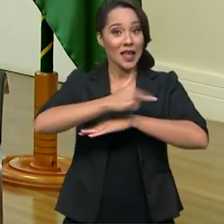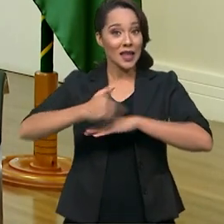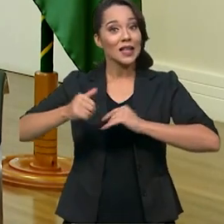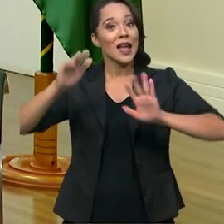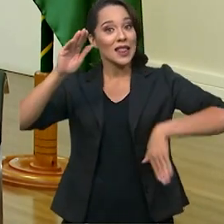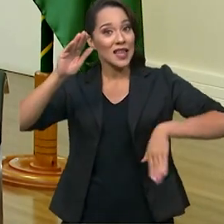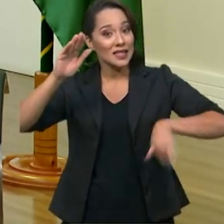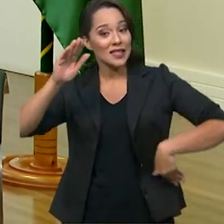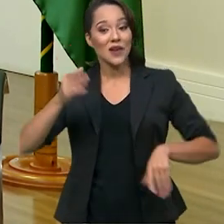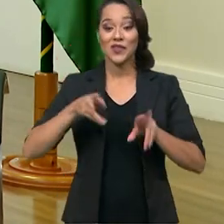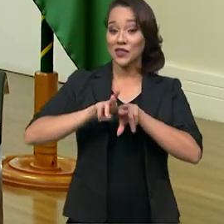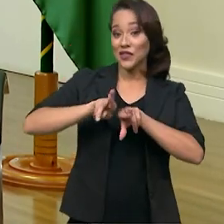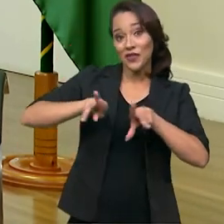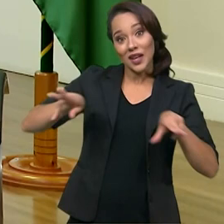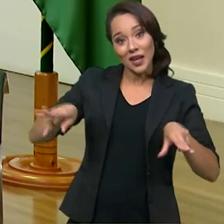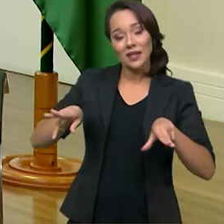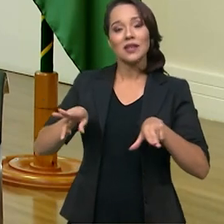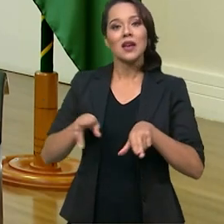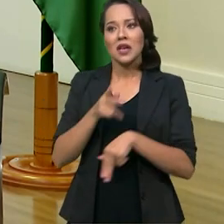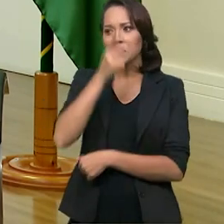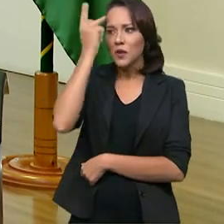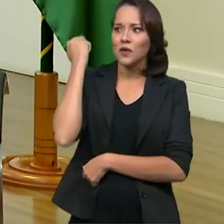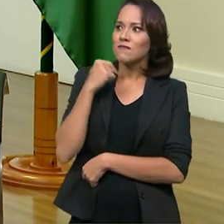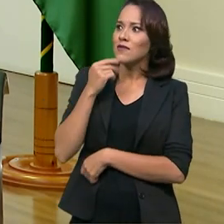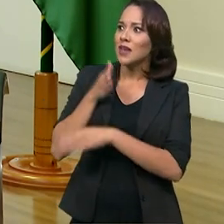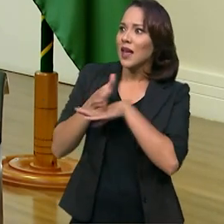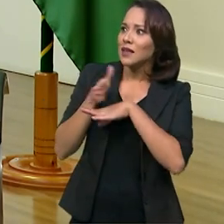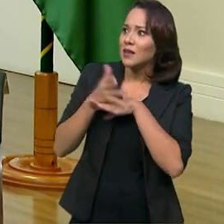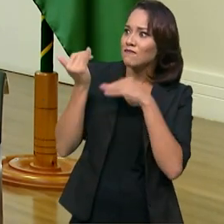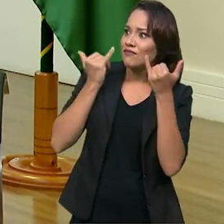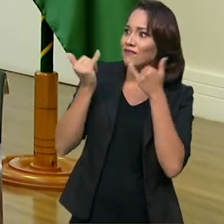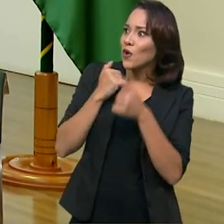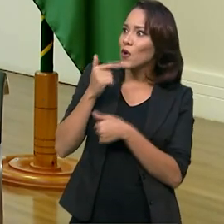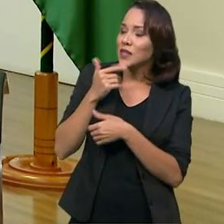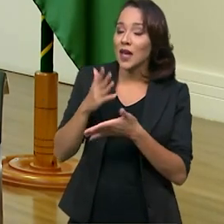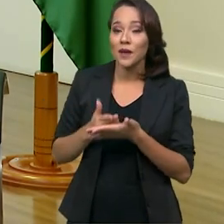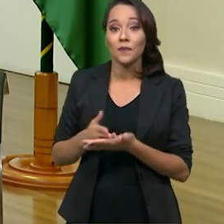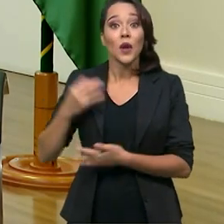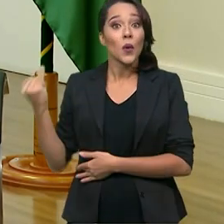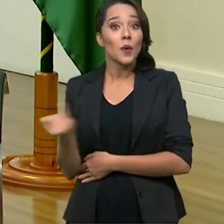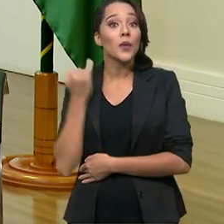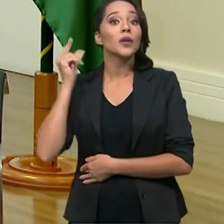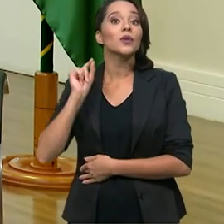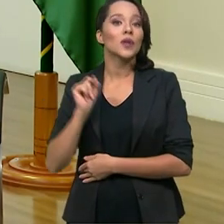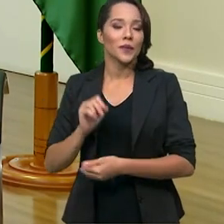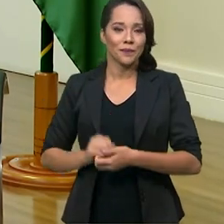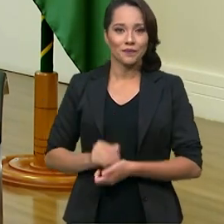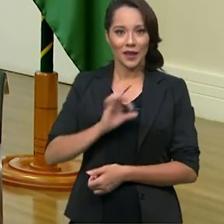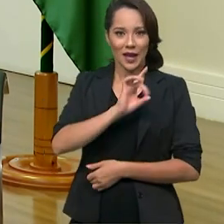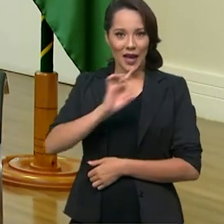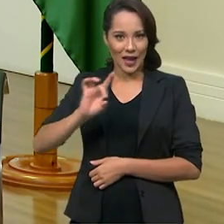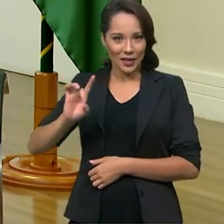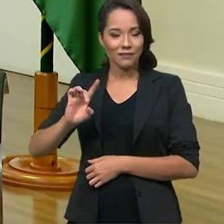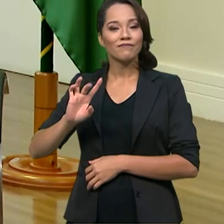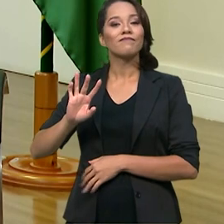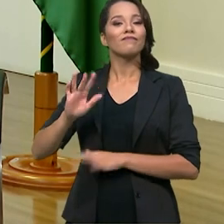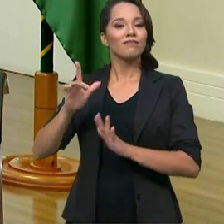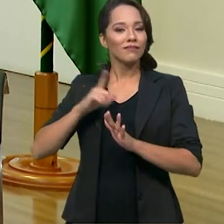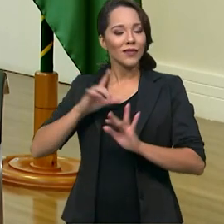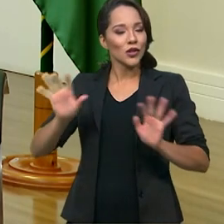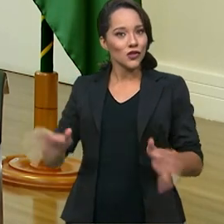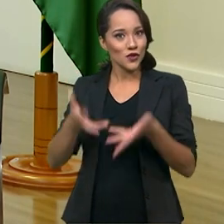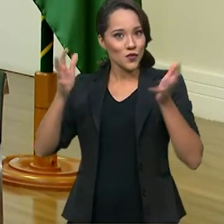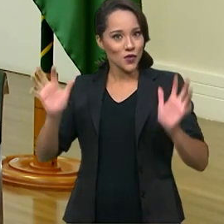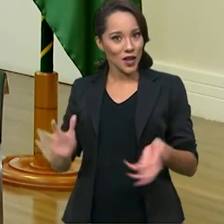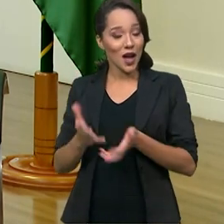muitas modalidades olímpicas que às vezes as pessoas sequer têm acesso a essas informações. O importante o que é? É que cada vez mais nós possamos estimular as